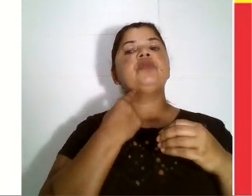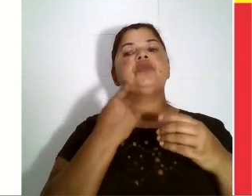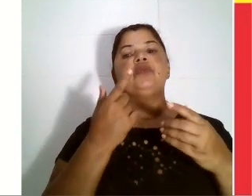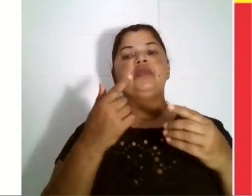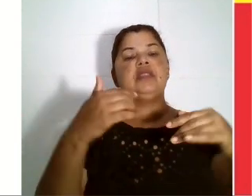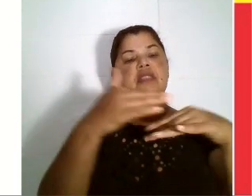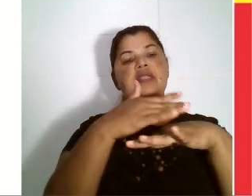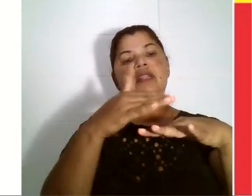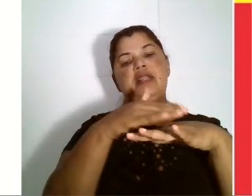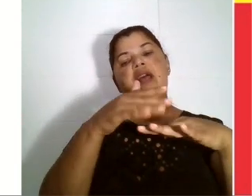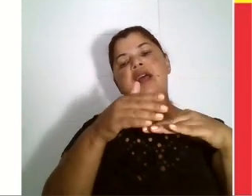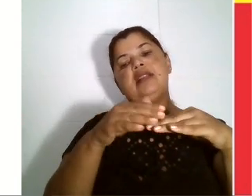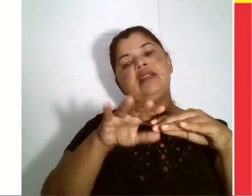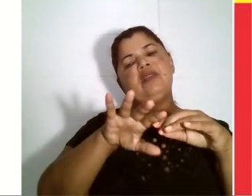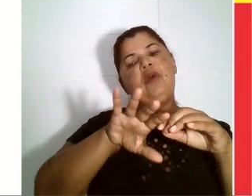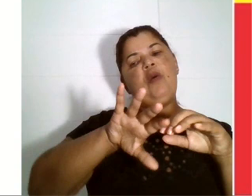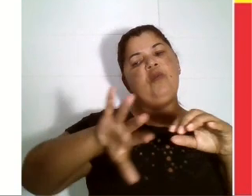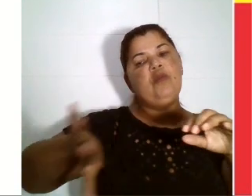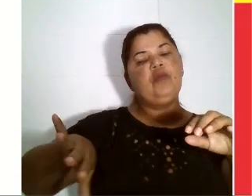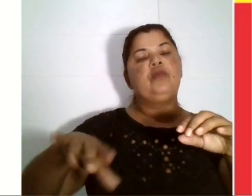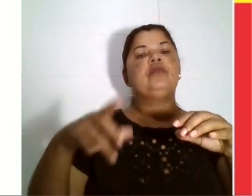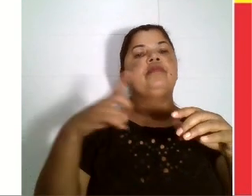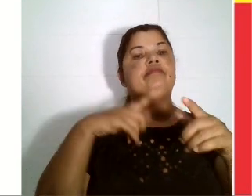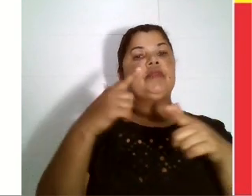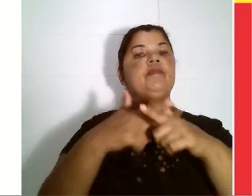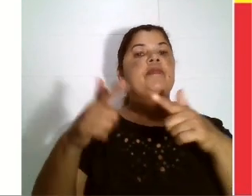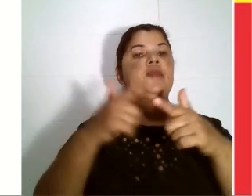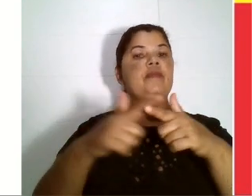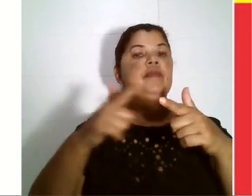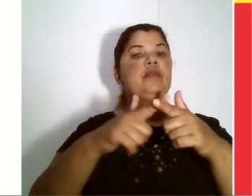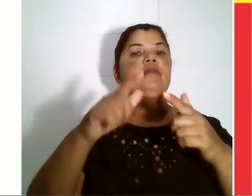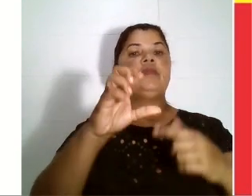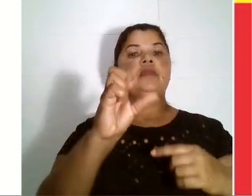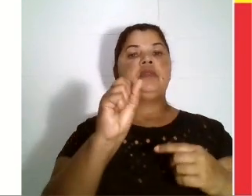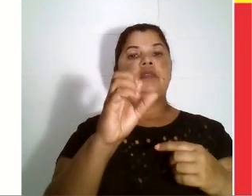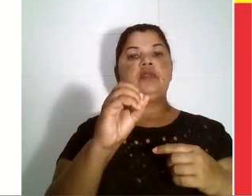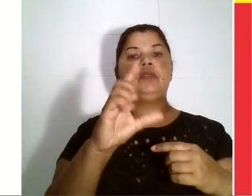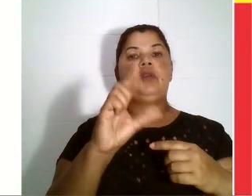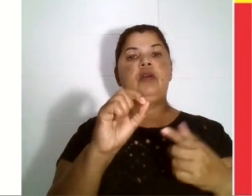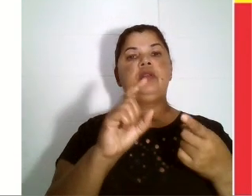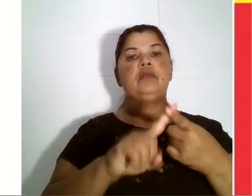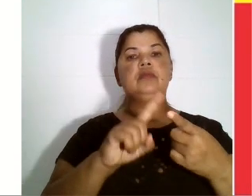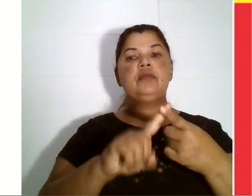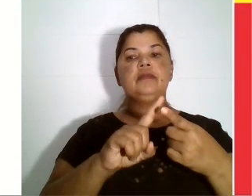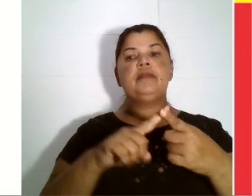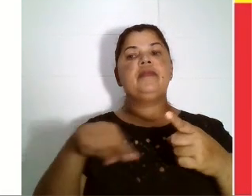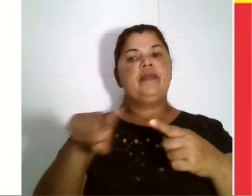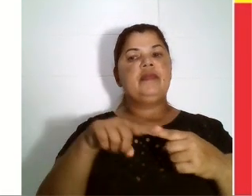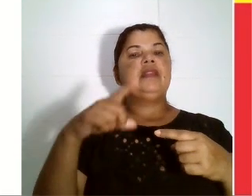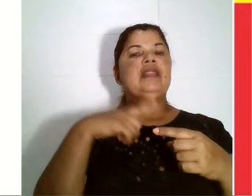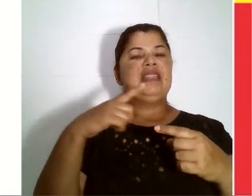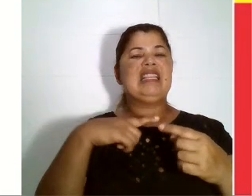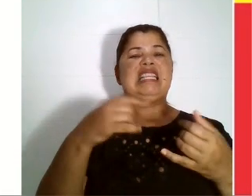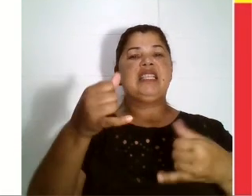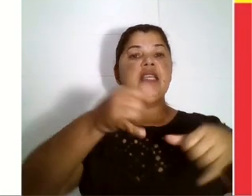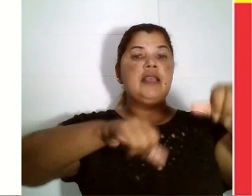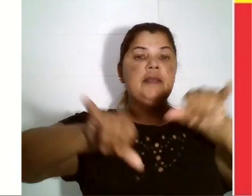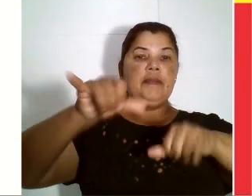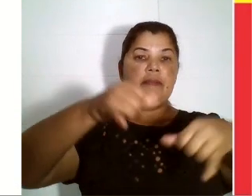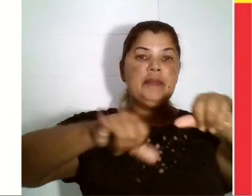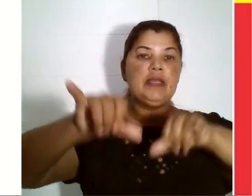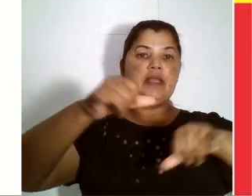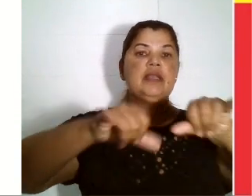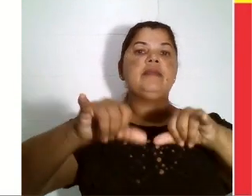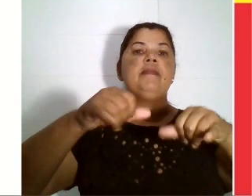mais afastados da cidade, também causa infertilidade no solo, porque nesse lixão aí tem muita matéria